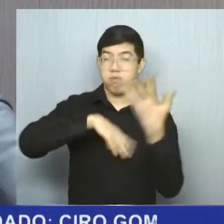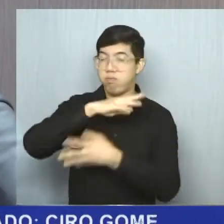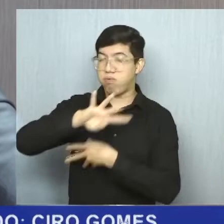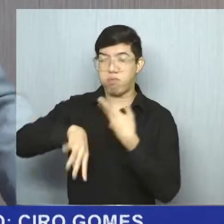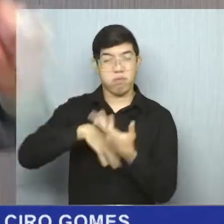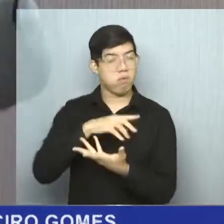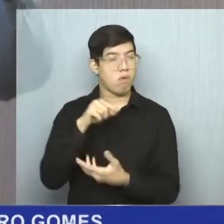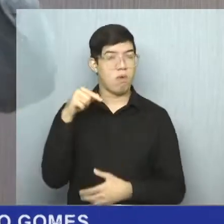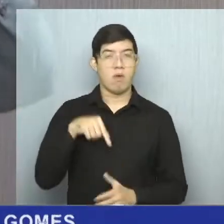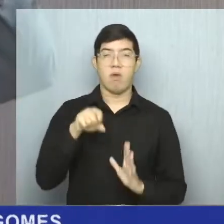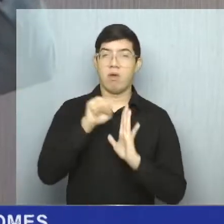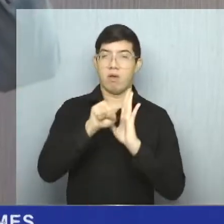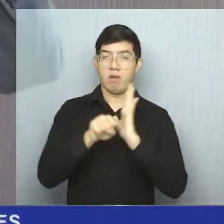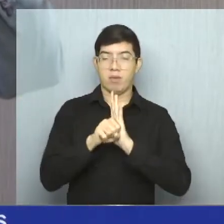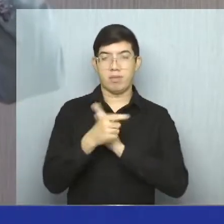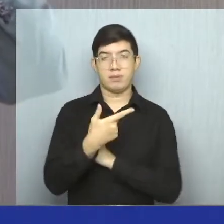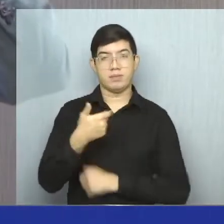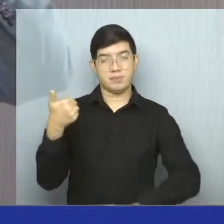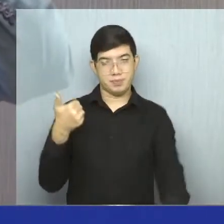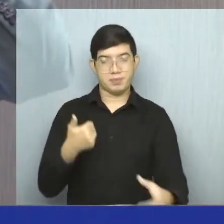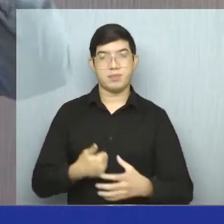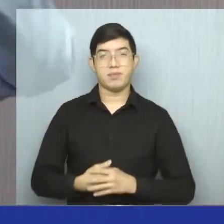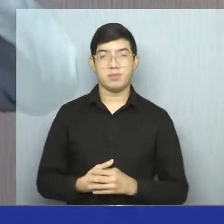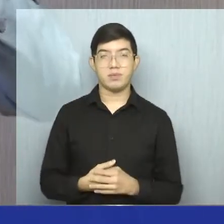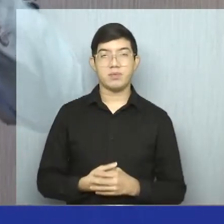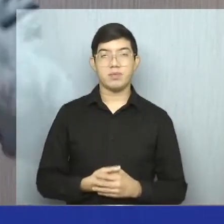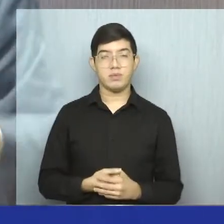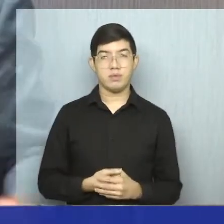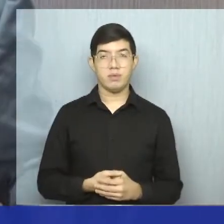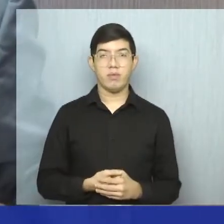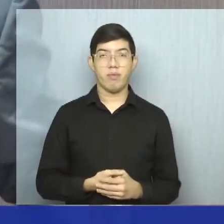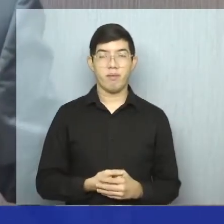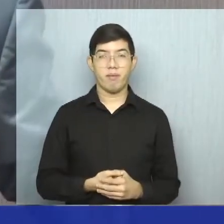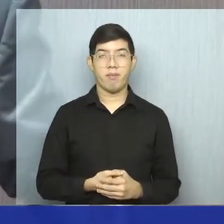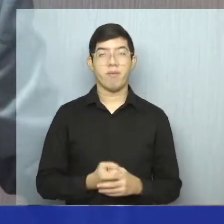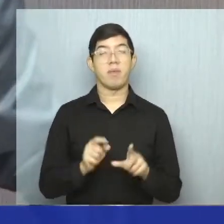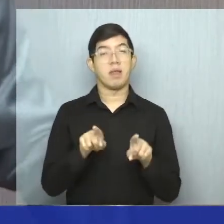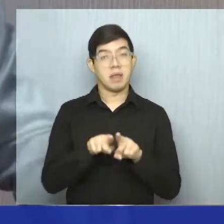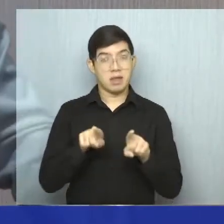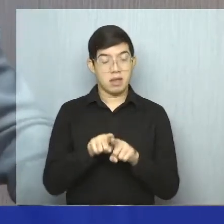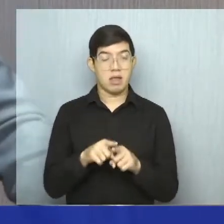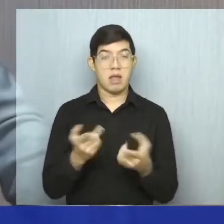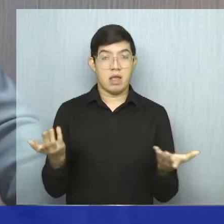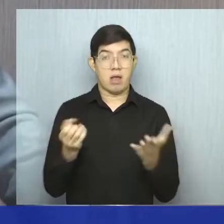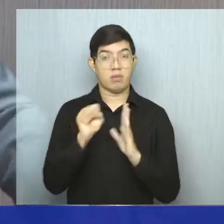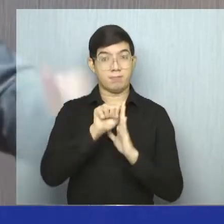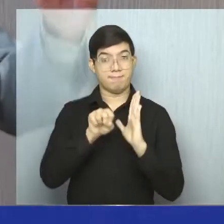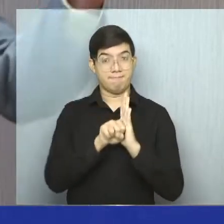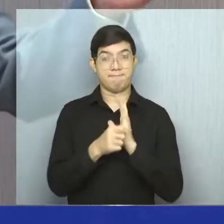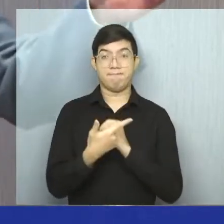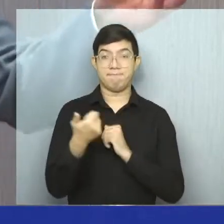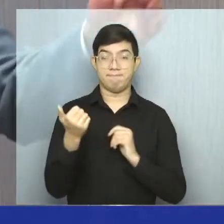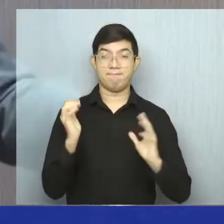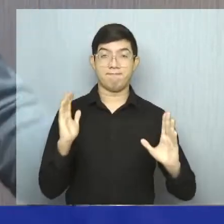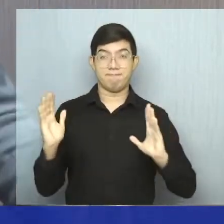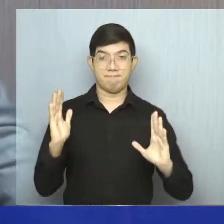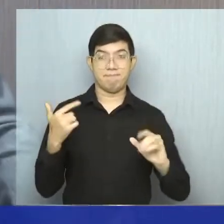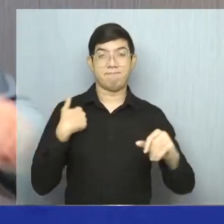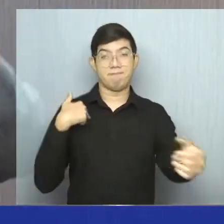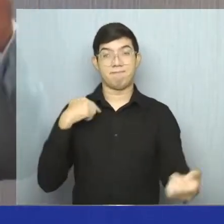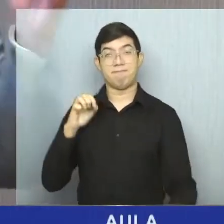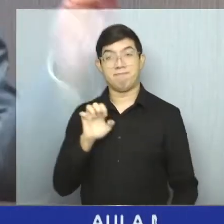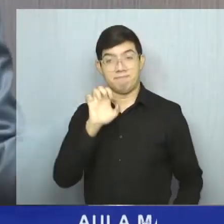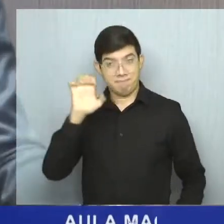XXI. Mas mais grave do que isso, esses tempos novos do século XXI, em que a esquerda